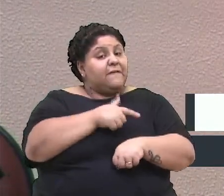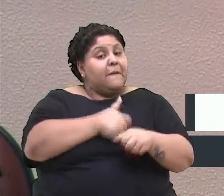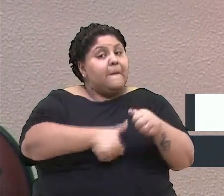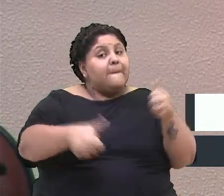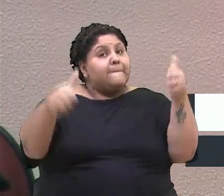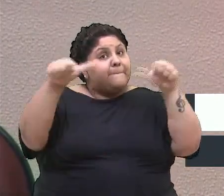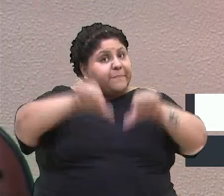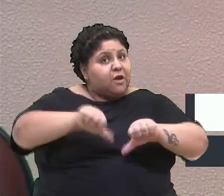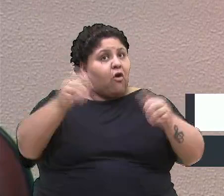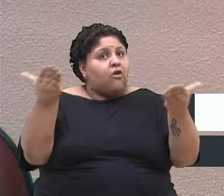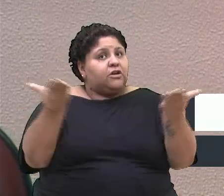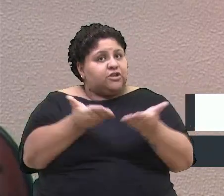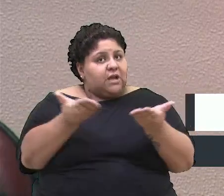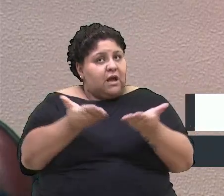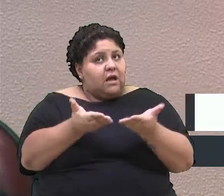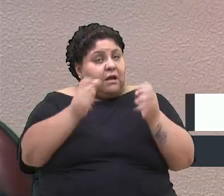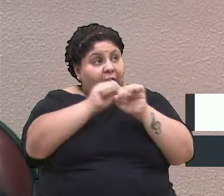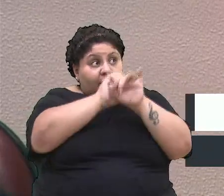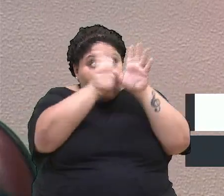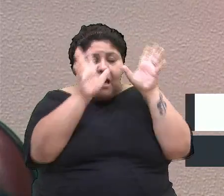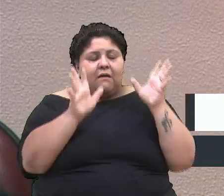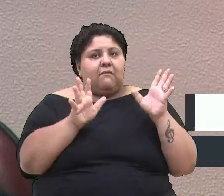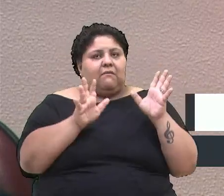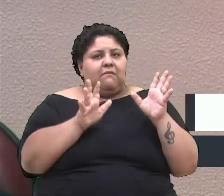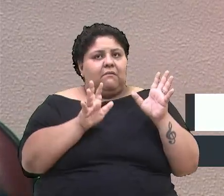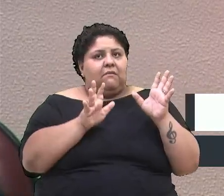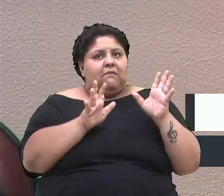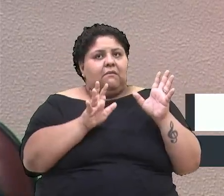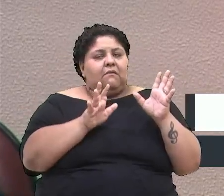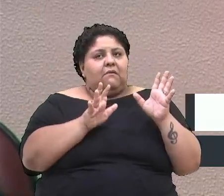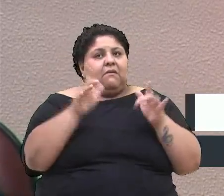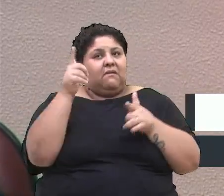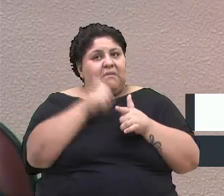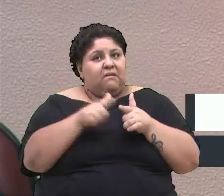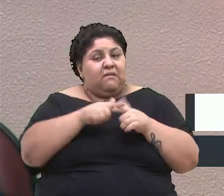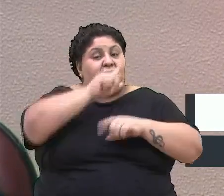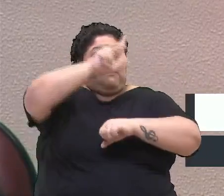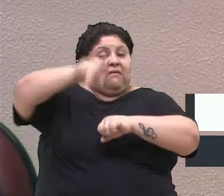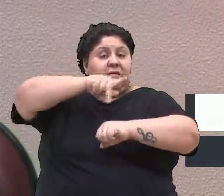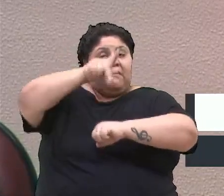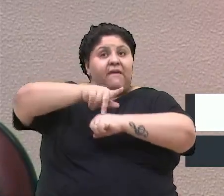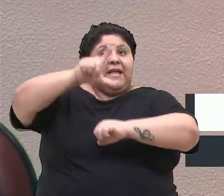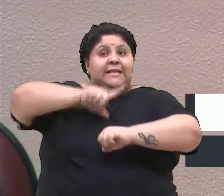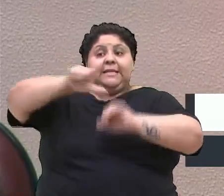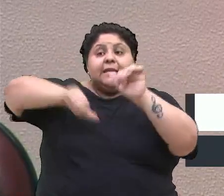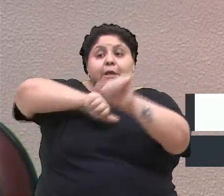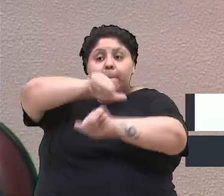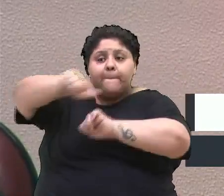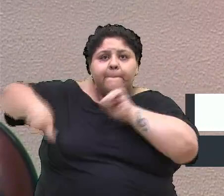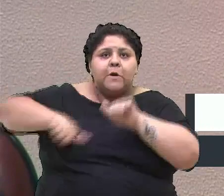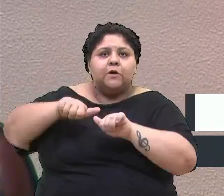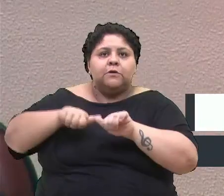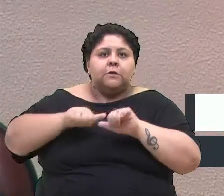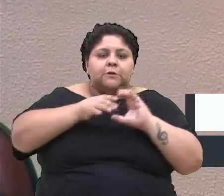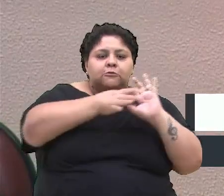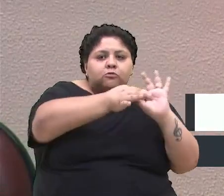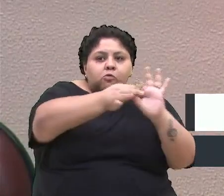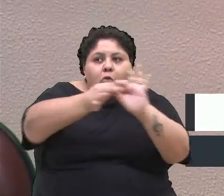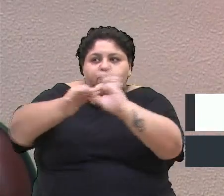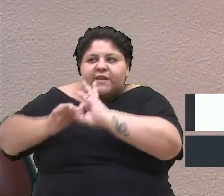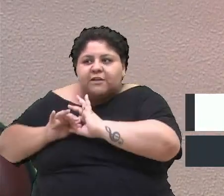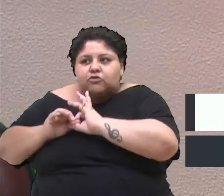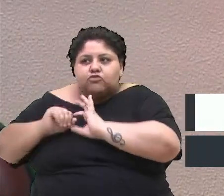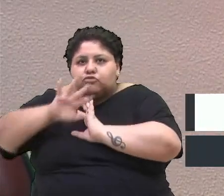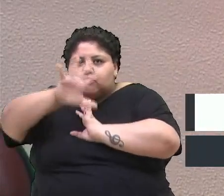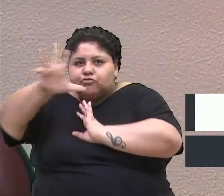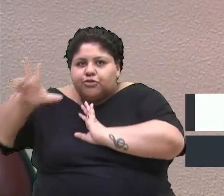Então, que fique claro isso também. É uma situação que o país tem que mudar no contexto geral.